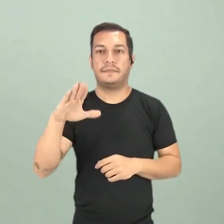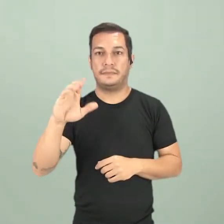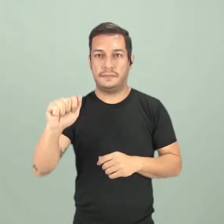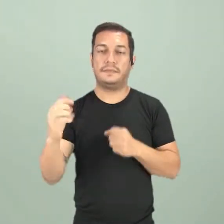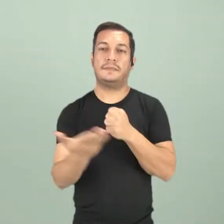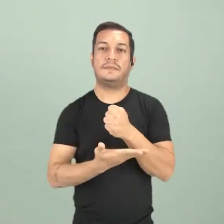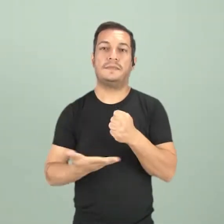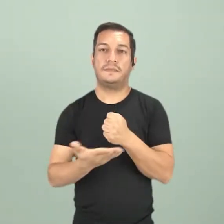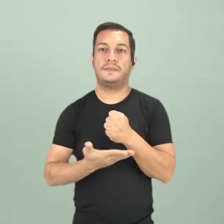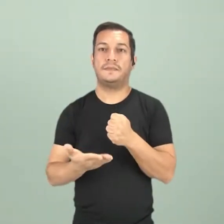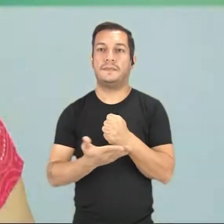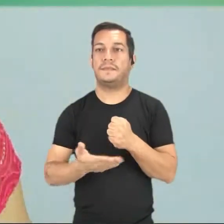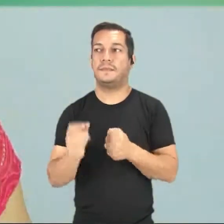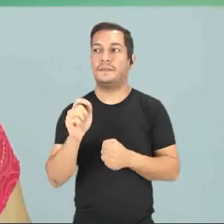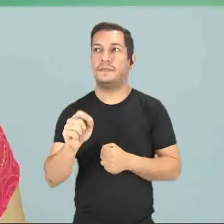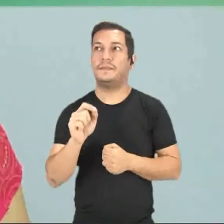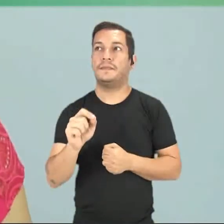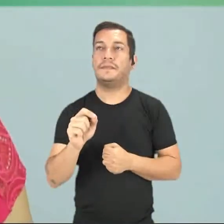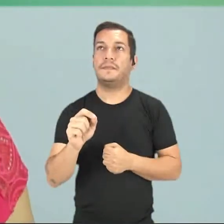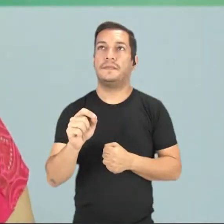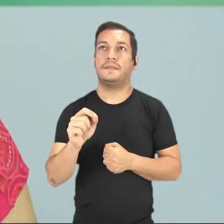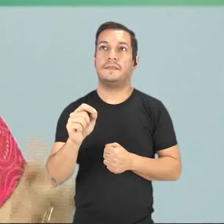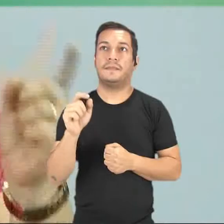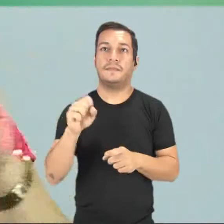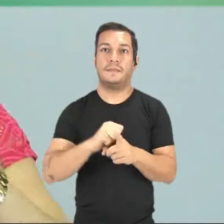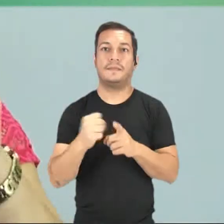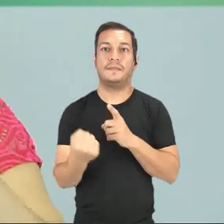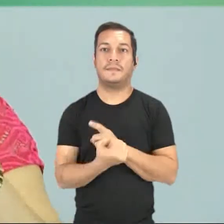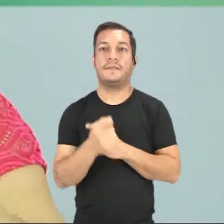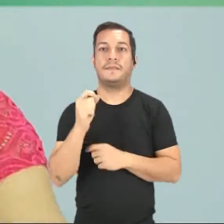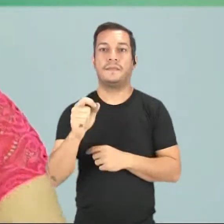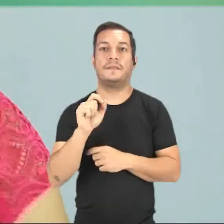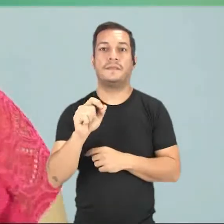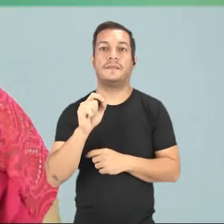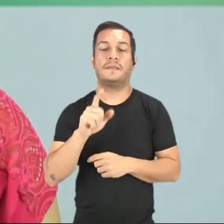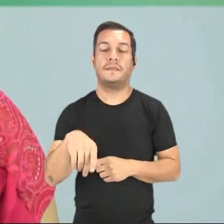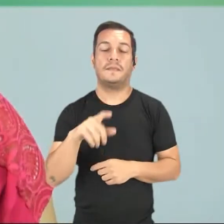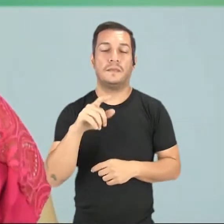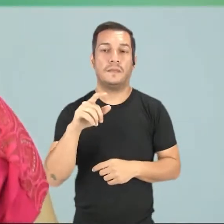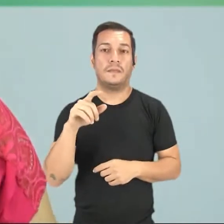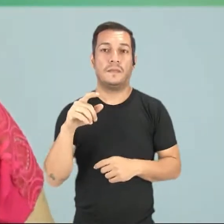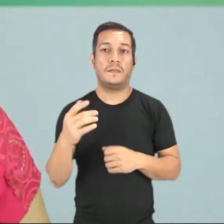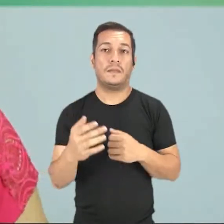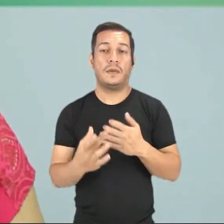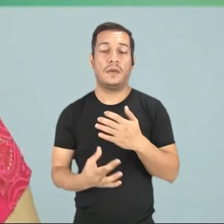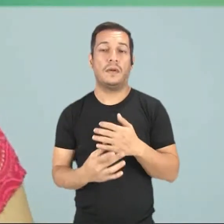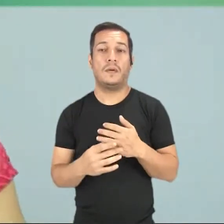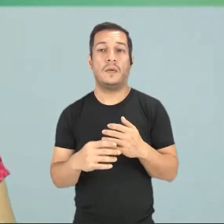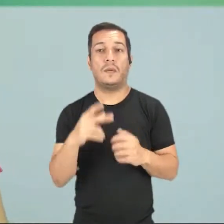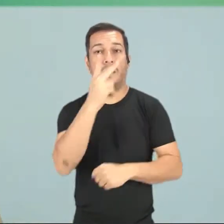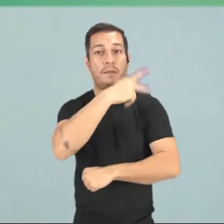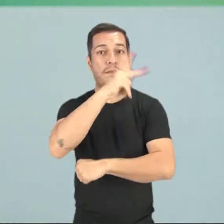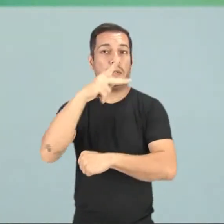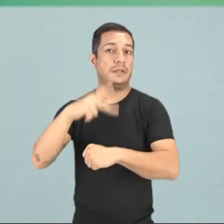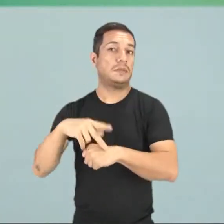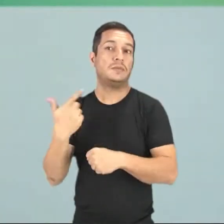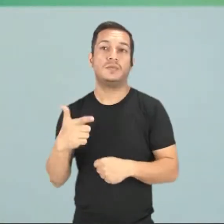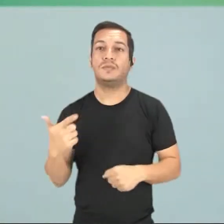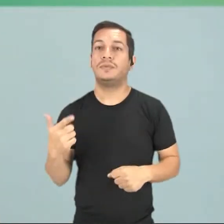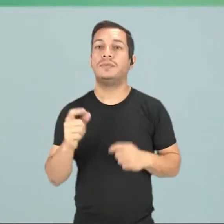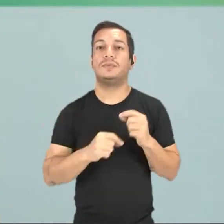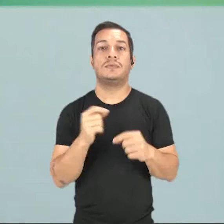base científica e de análise da sociedade, o parnasianismo não tinha esse eixo,